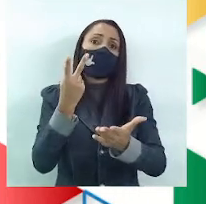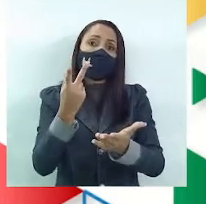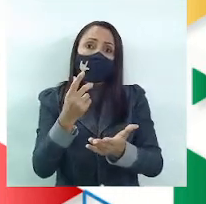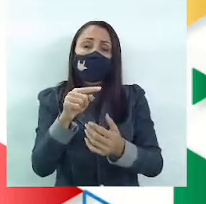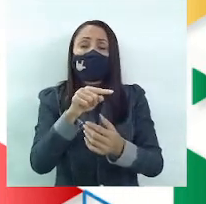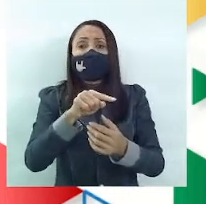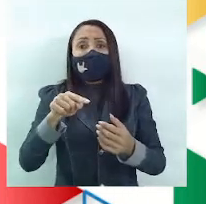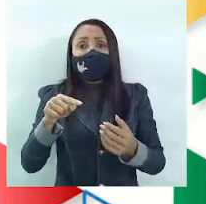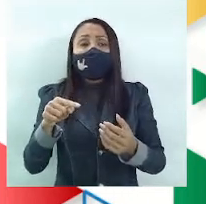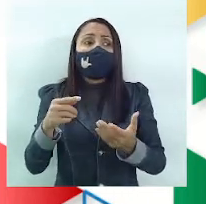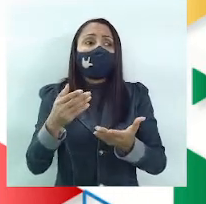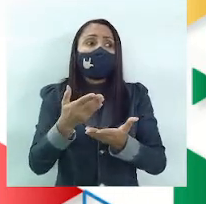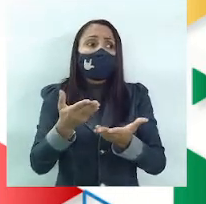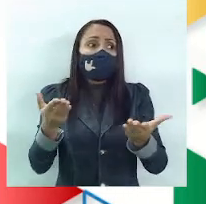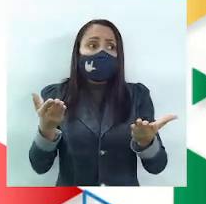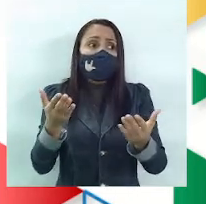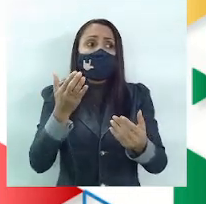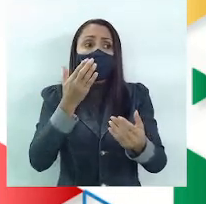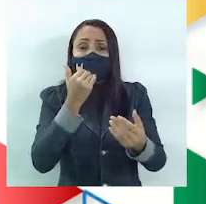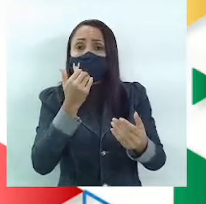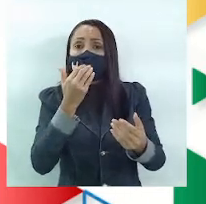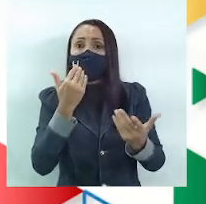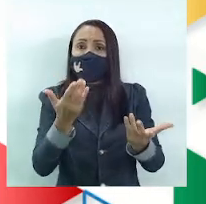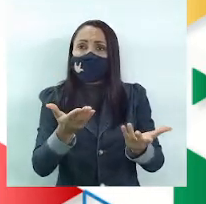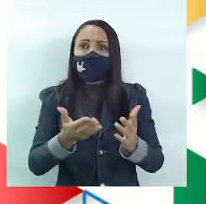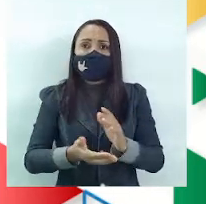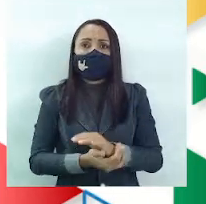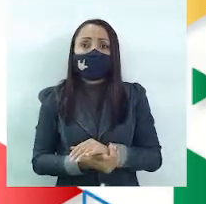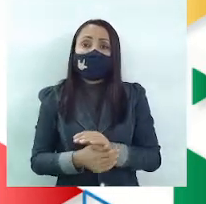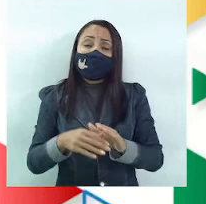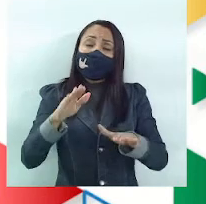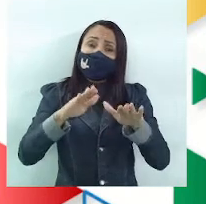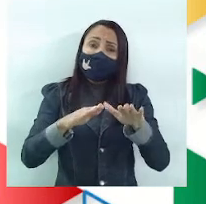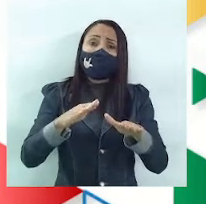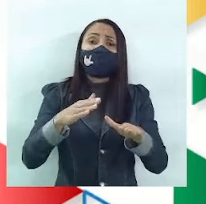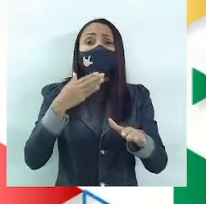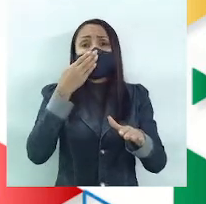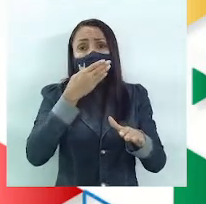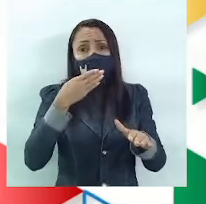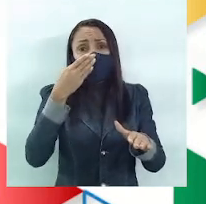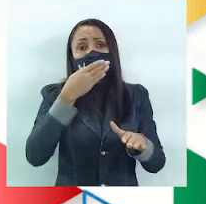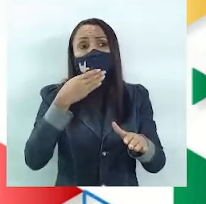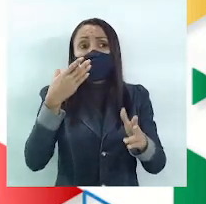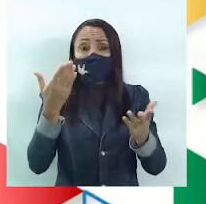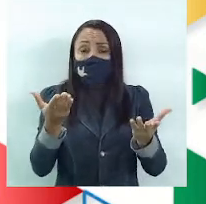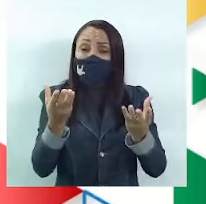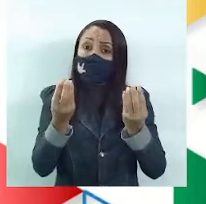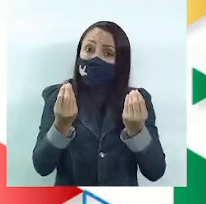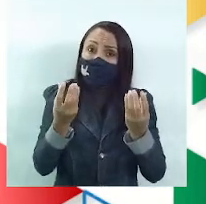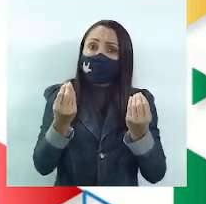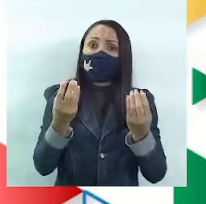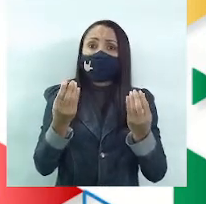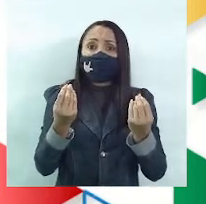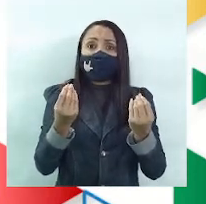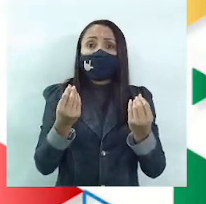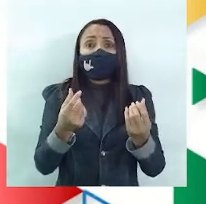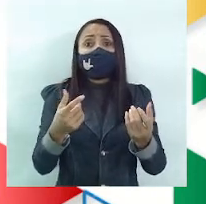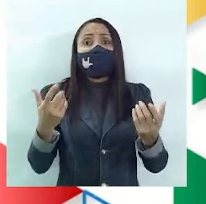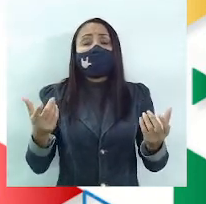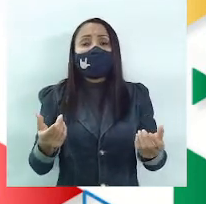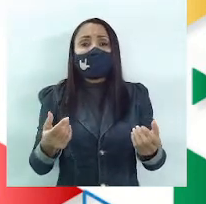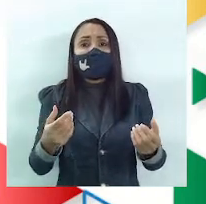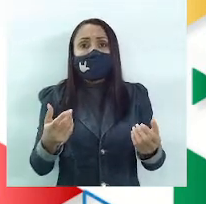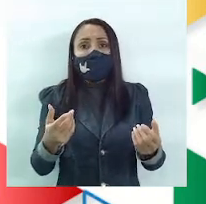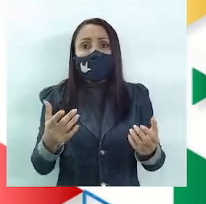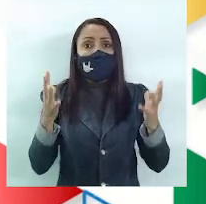por essa ação, por essa alimentação, talvez rica em açúcar, muito rica em açúcar, e também por uma má higienização.